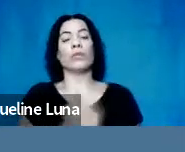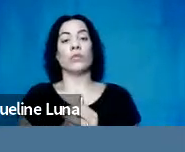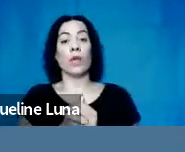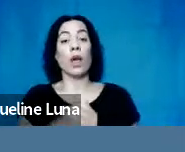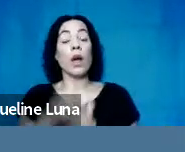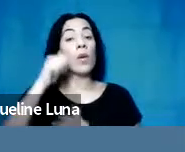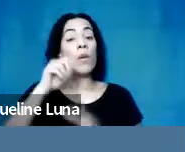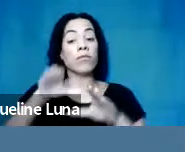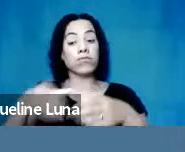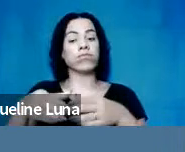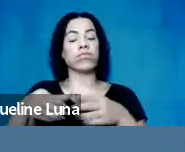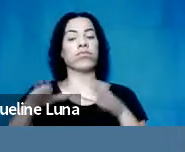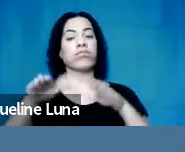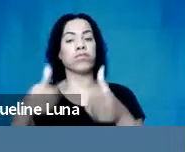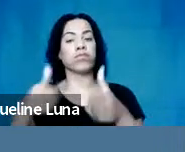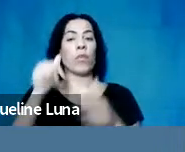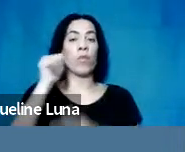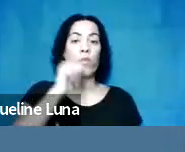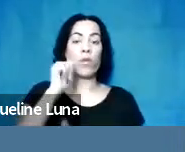mulheres,